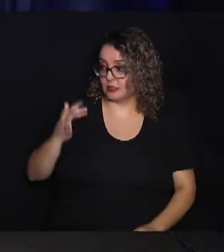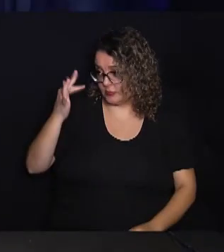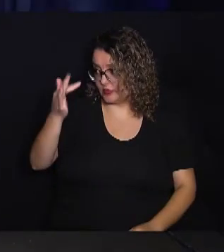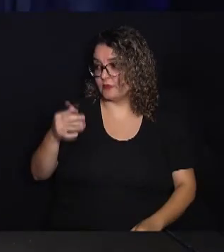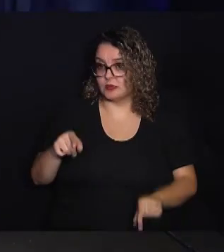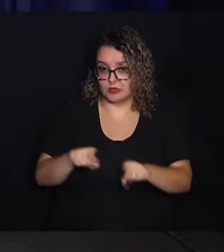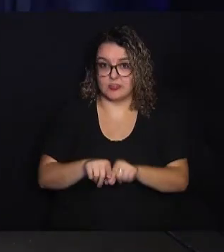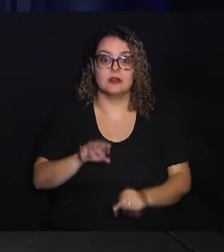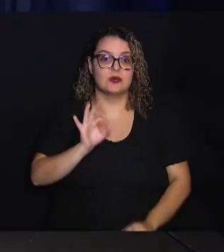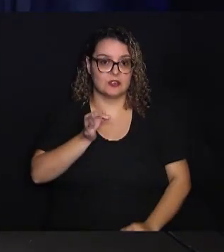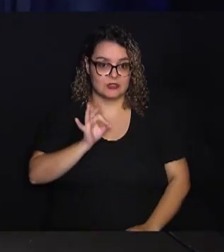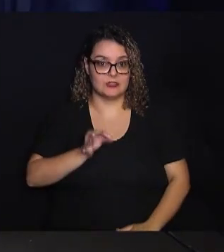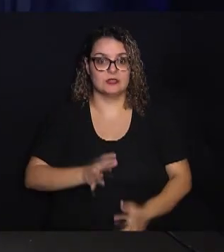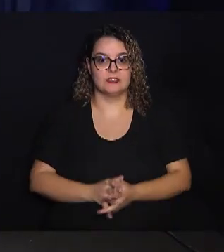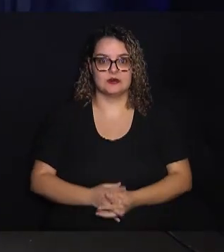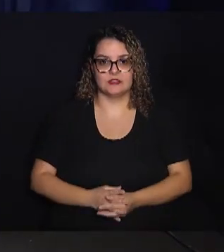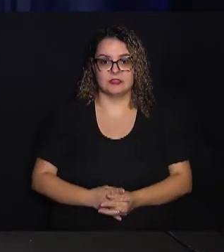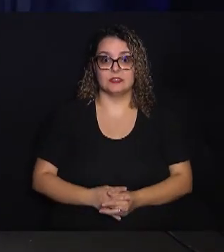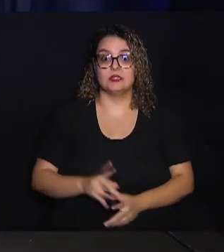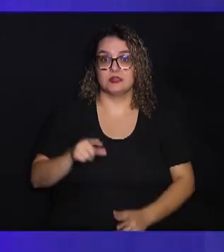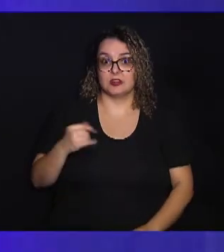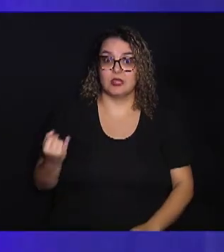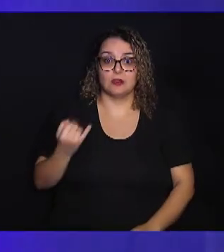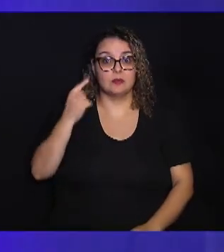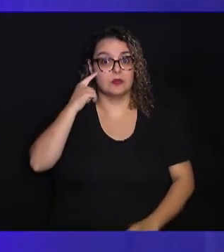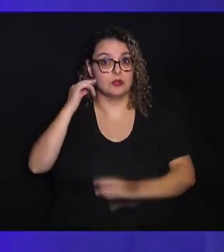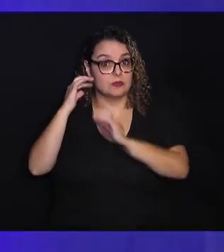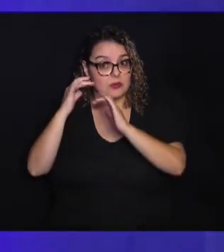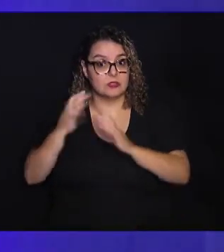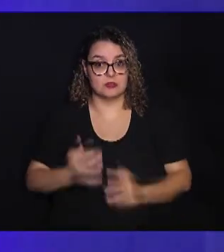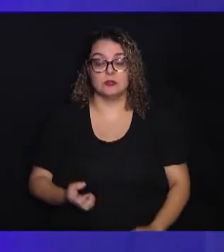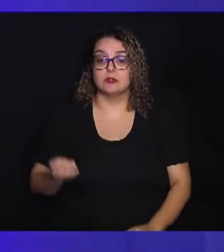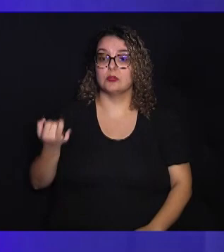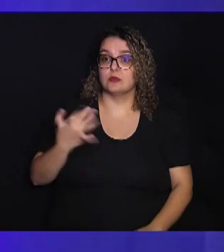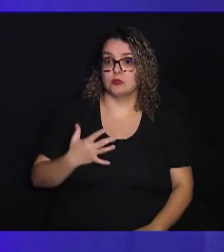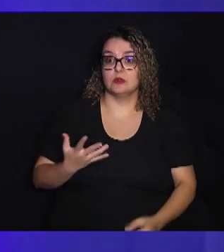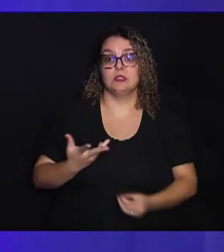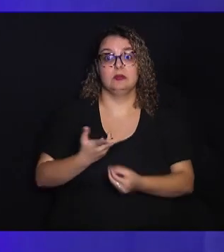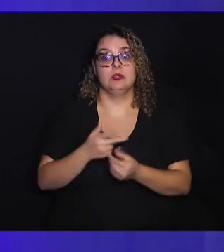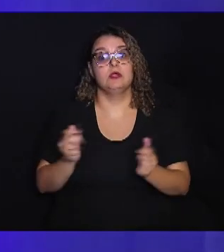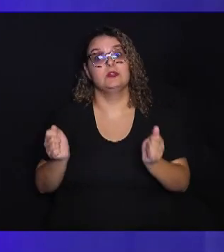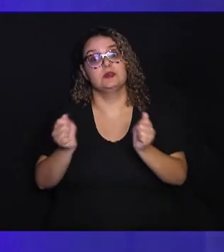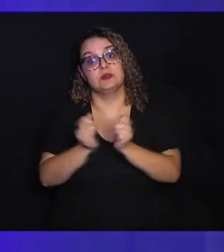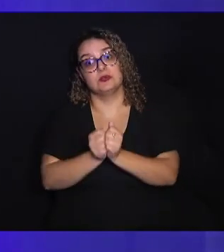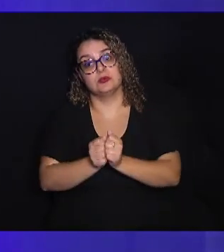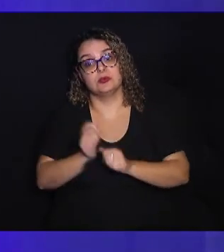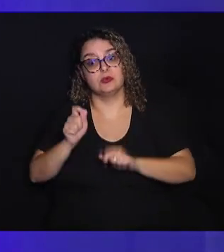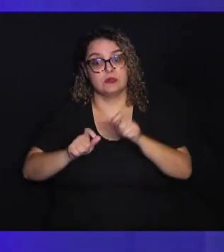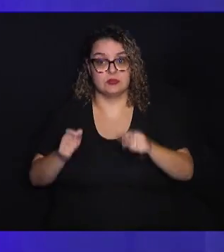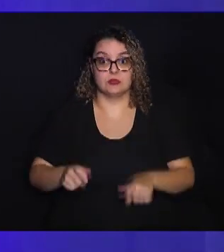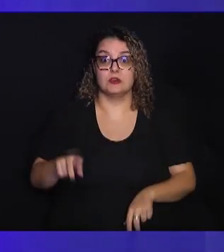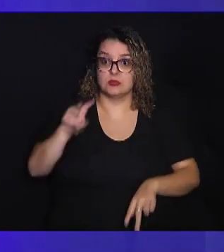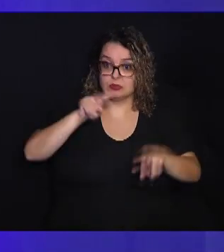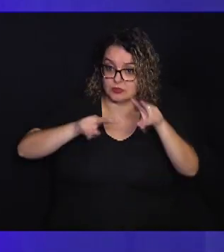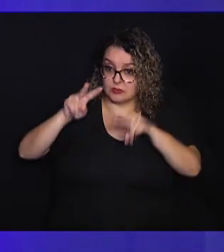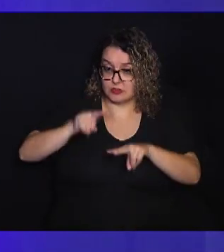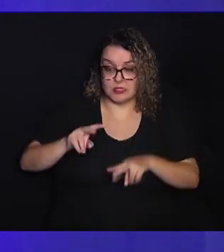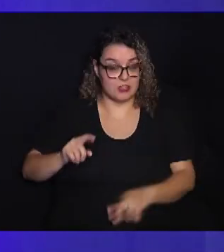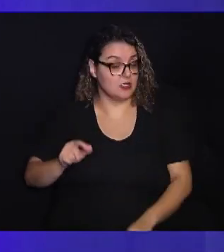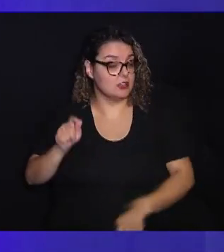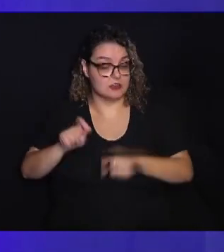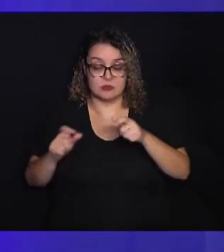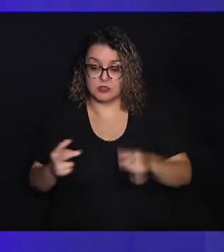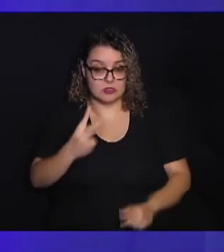Com certeza. E é importante também pensar que o quanto a arte também aproxima, né, as pessoas que são videntes e as pessoas que não são